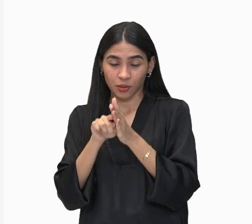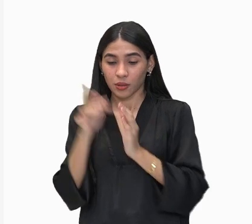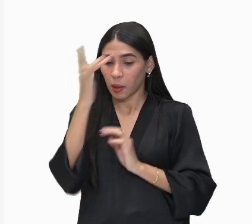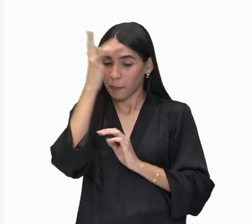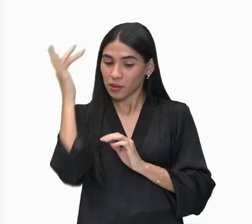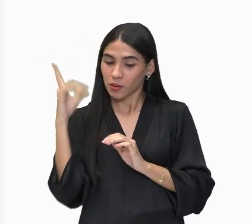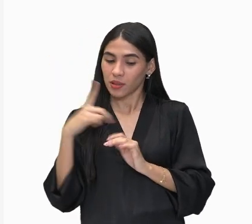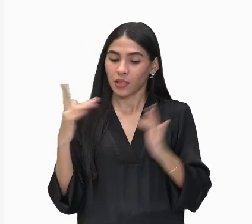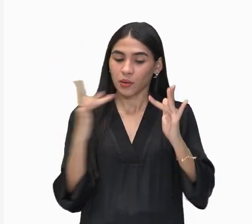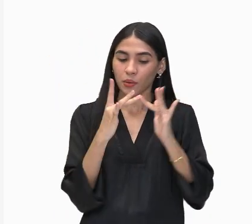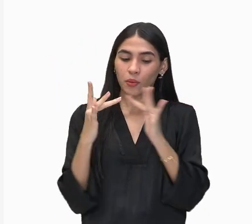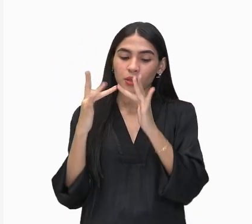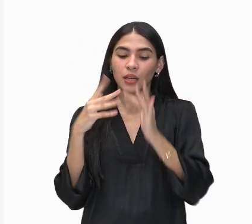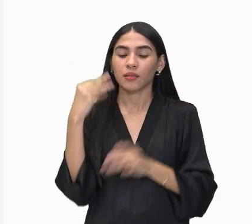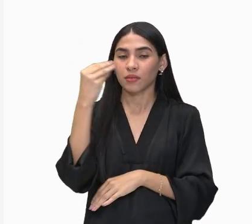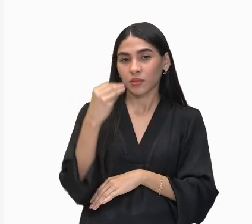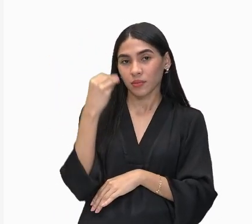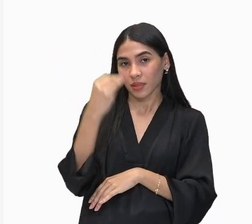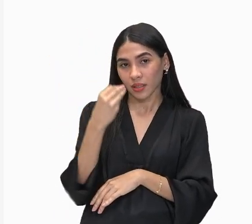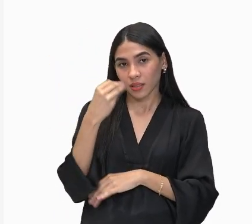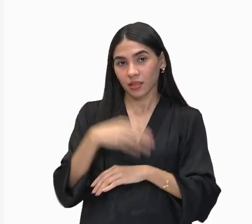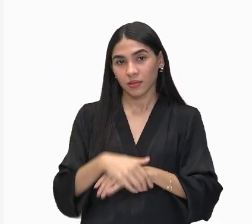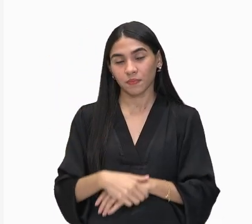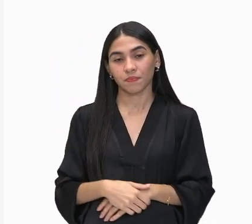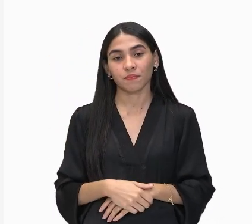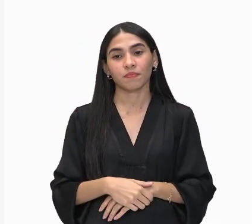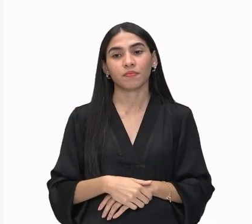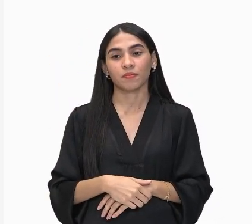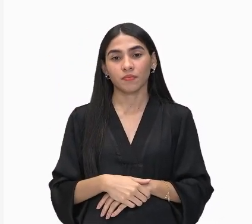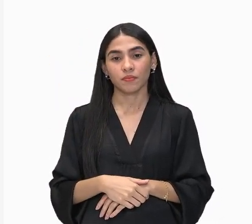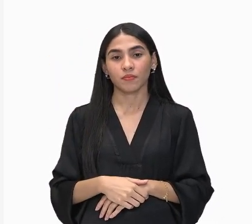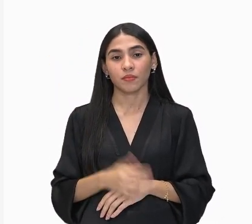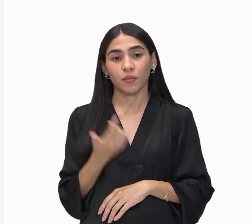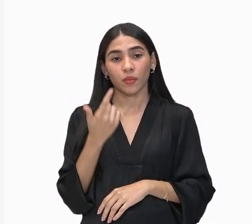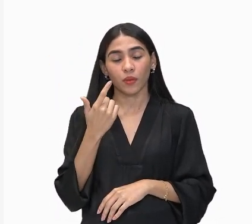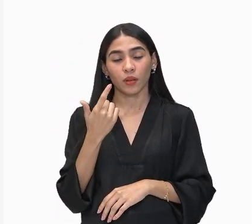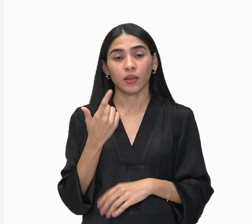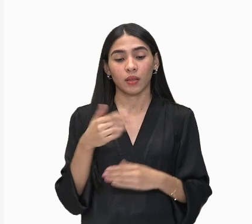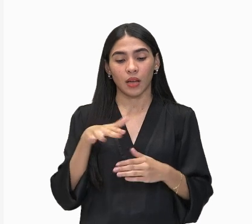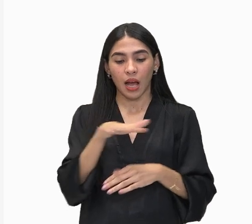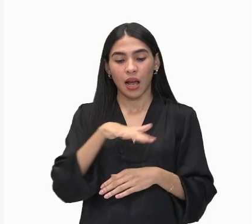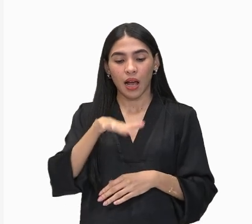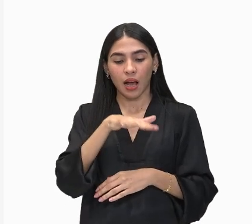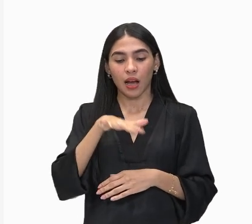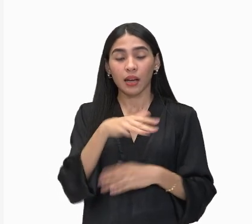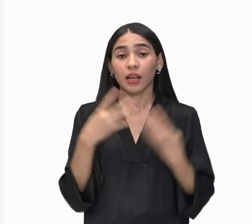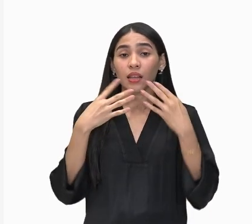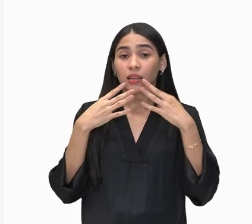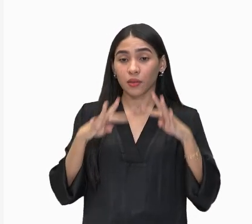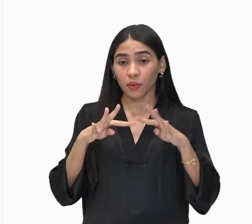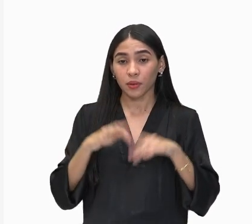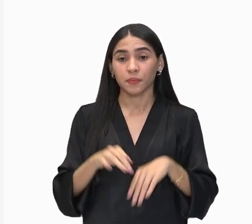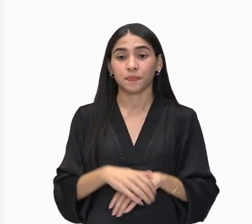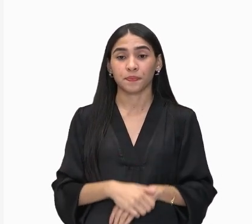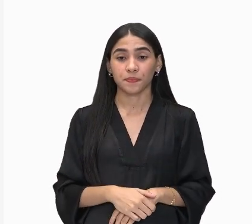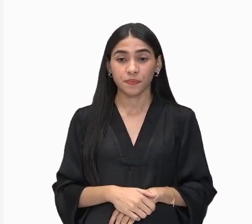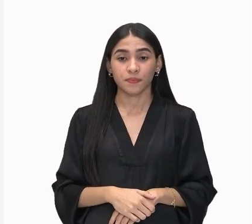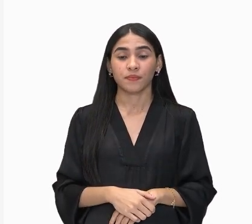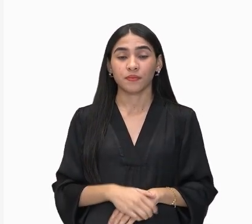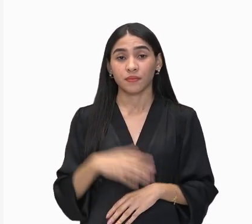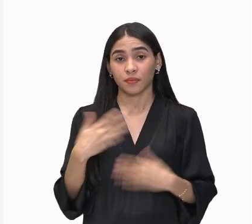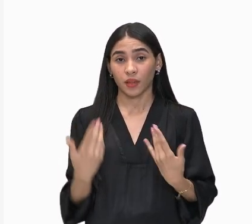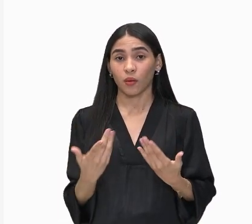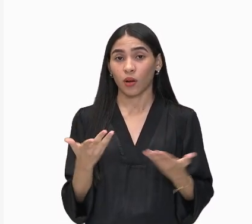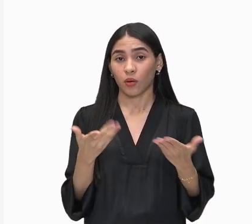que têm contato direto com eles, próximos de ambientes naturais. Então, nós vamos